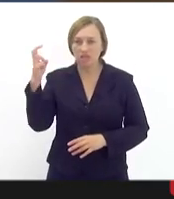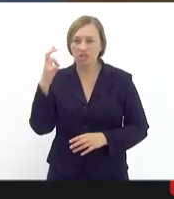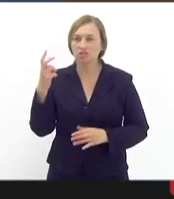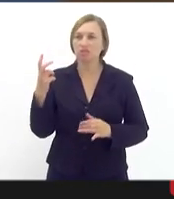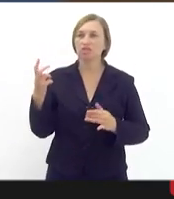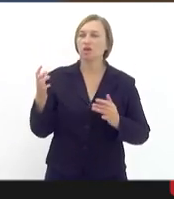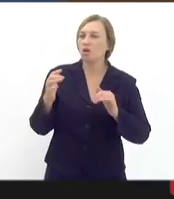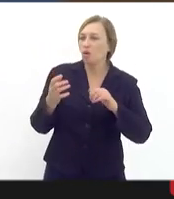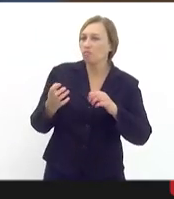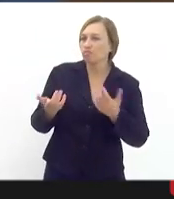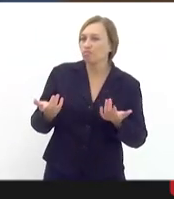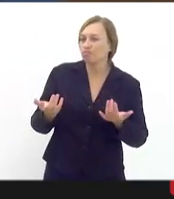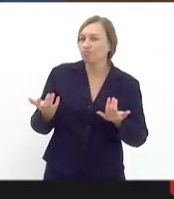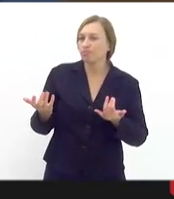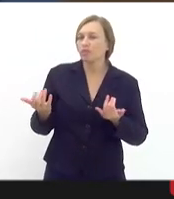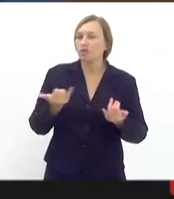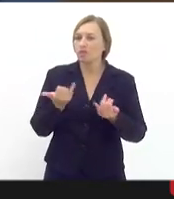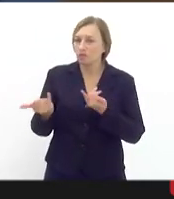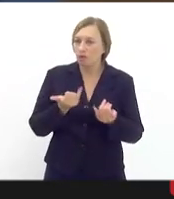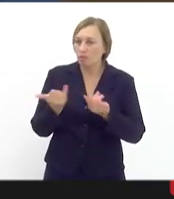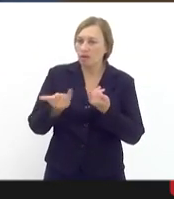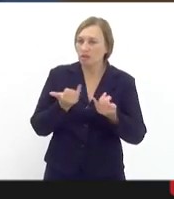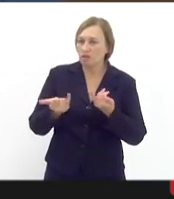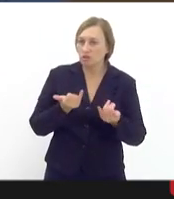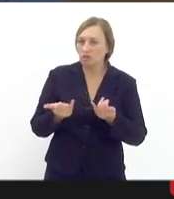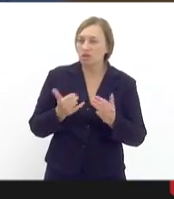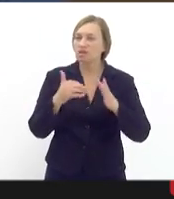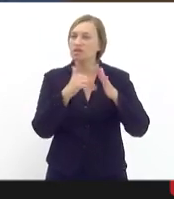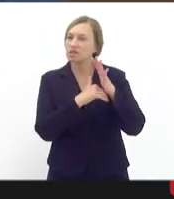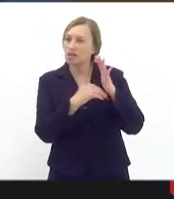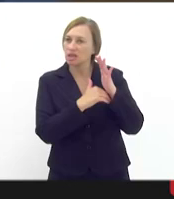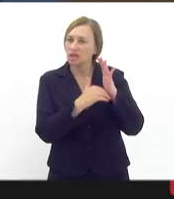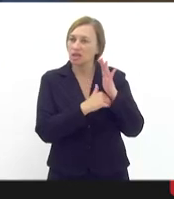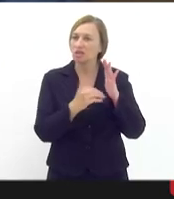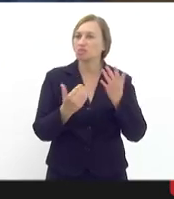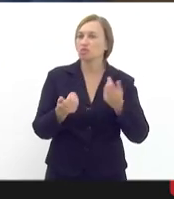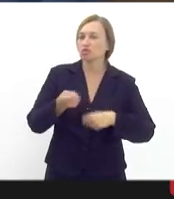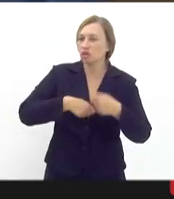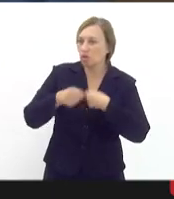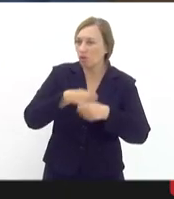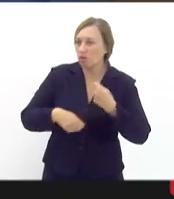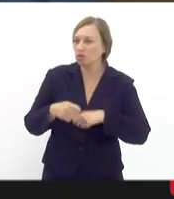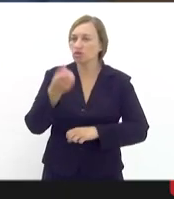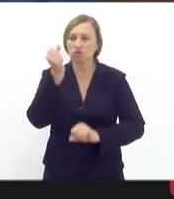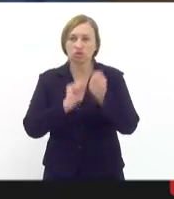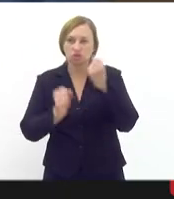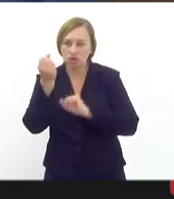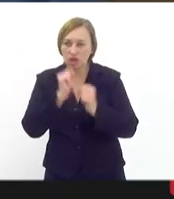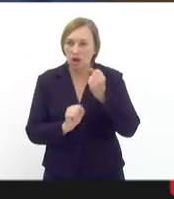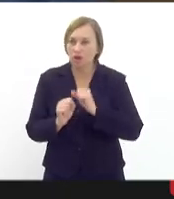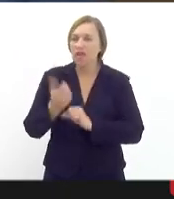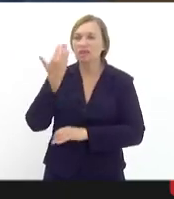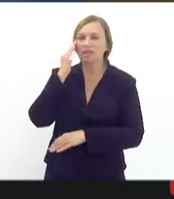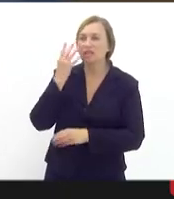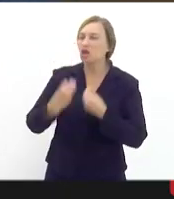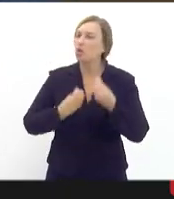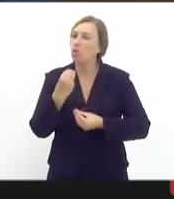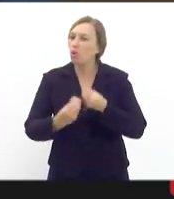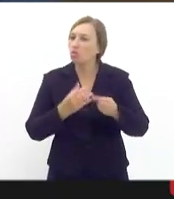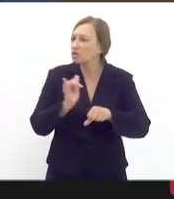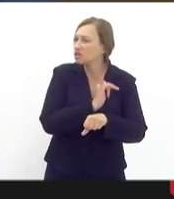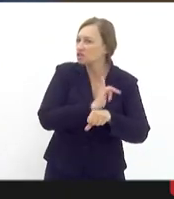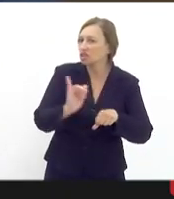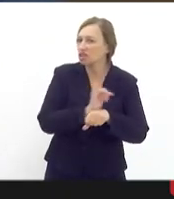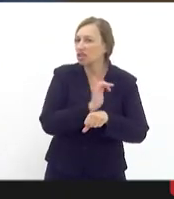informações, desde que sejam preservados segredo de negócio, segredo industrial, mas nos interessa compreender como que essa dinâmica se